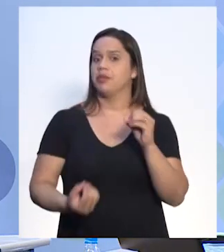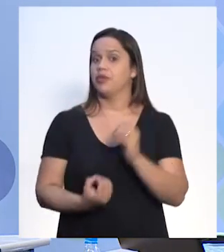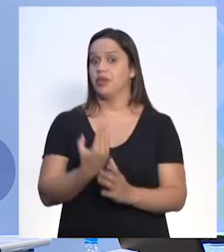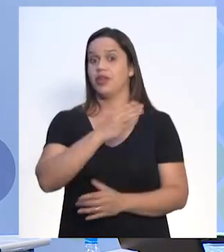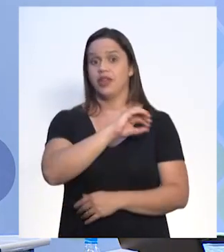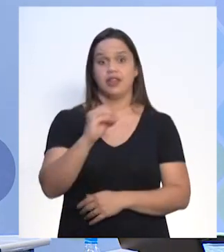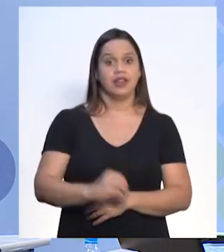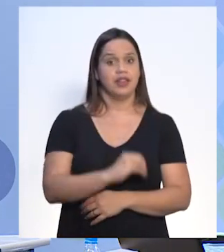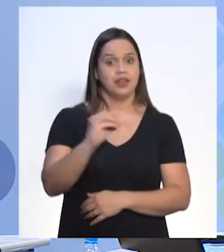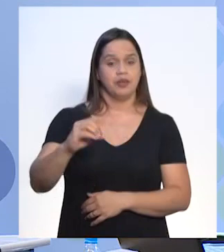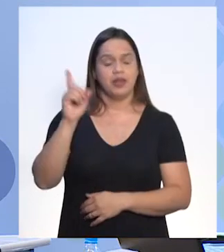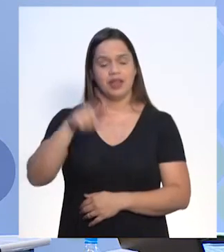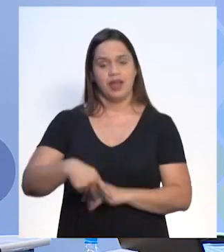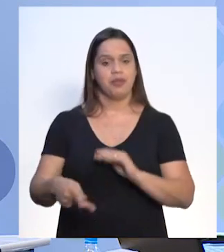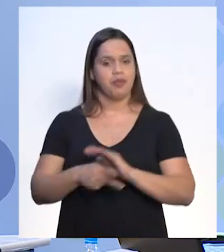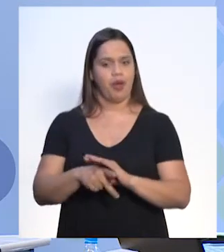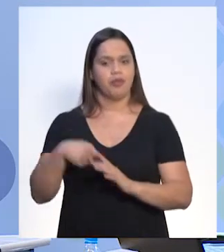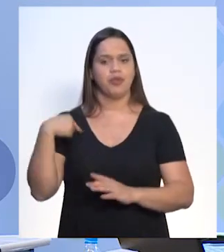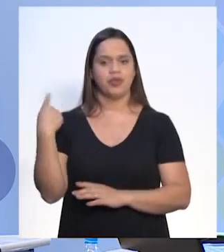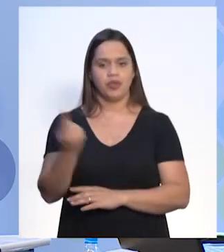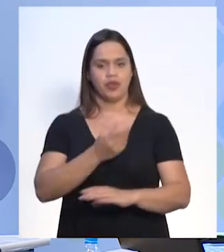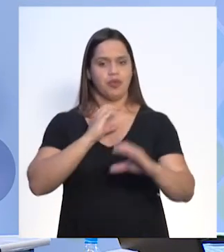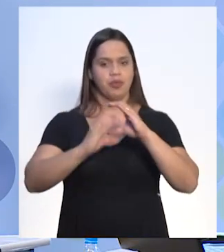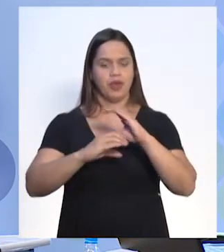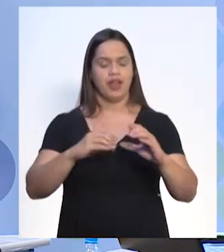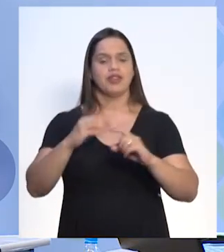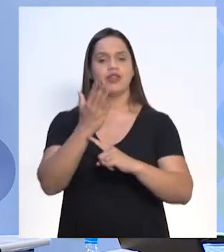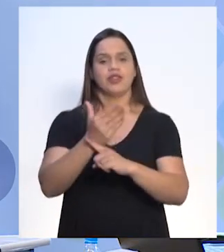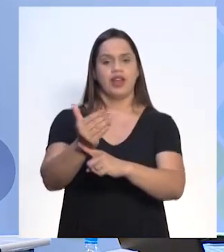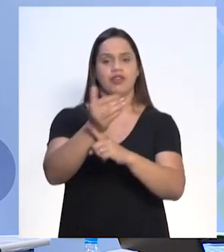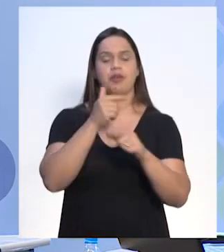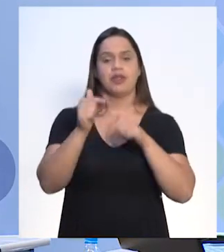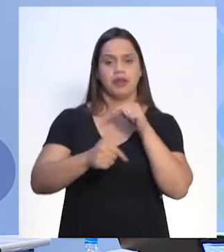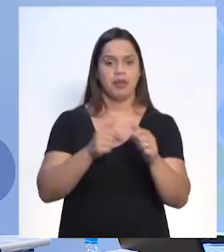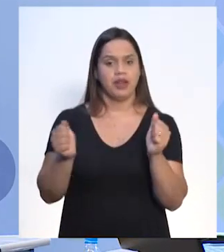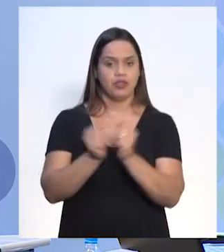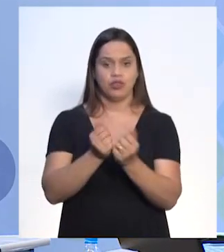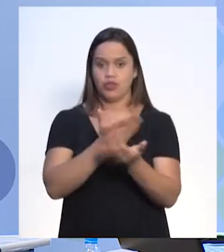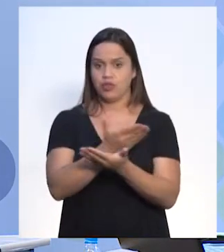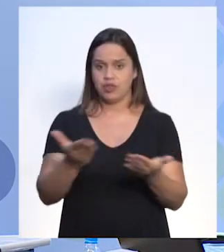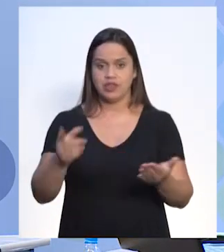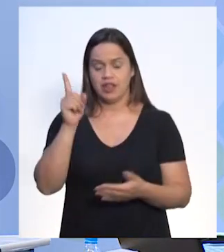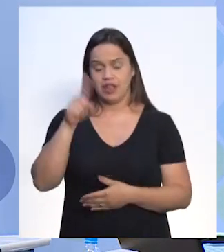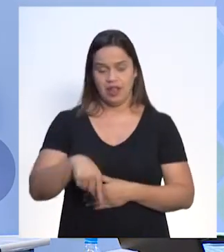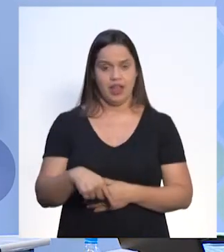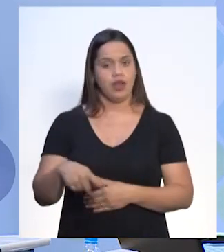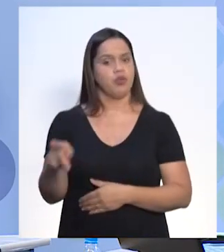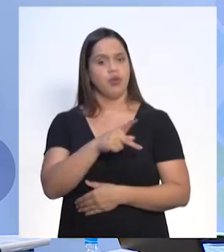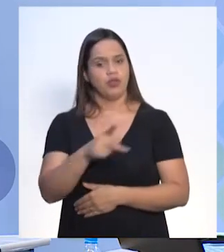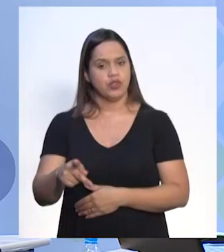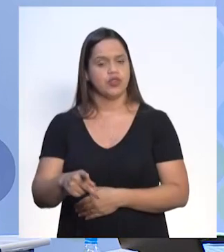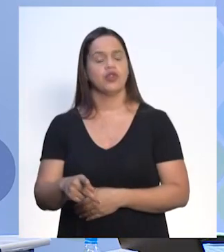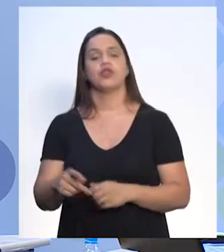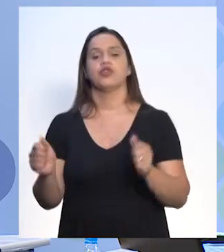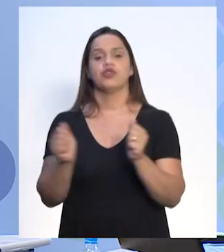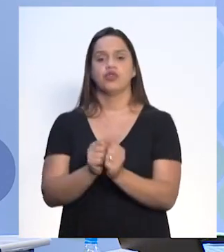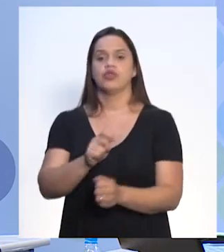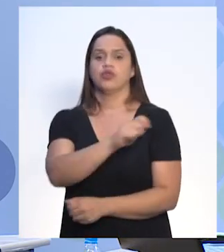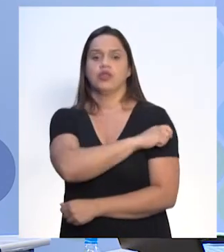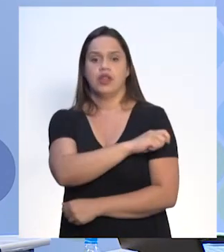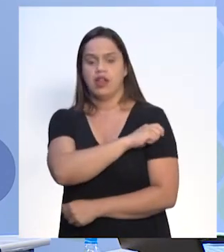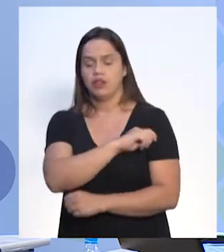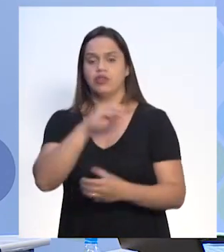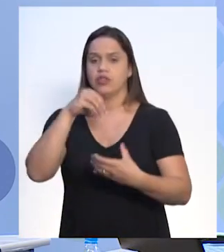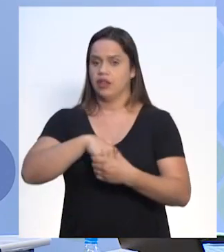Mídias, que é um meio aí para trabalhar com vocês. Lembrando que o Centro de Mídias é um meio para trabalhar com os professores e os alunos